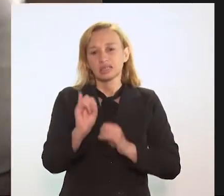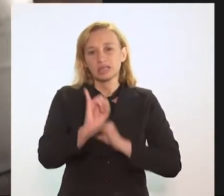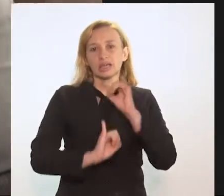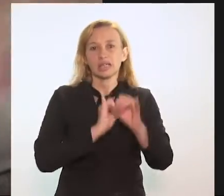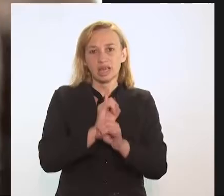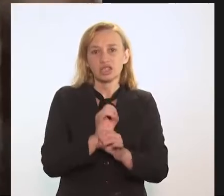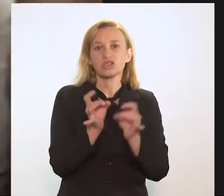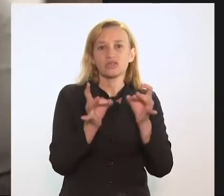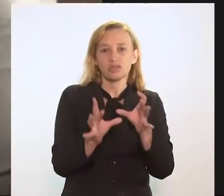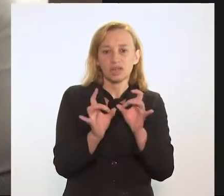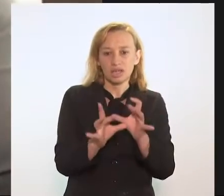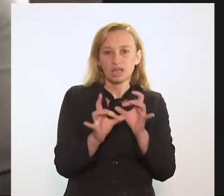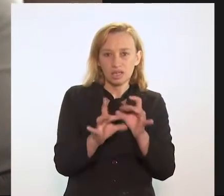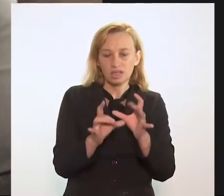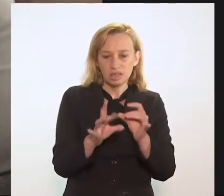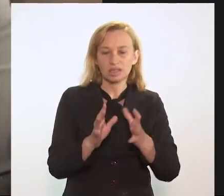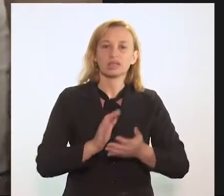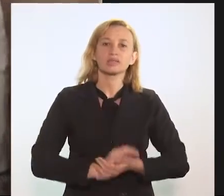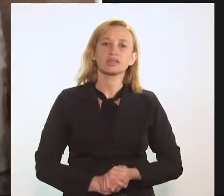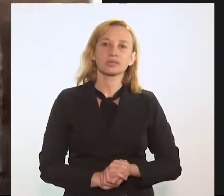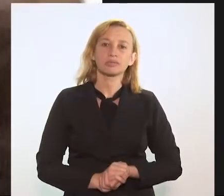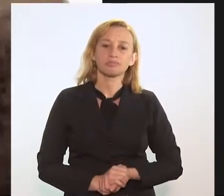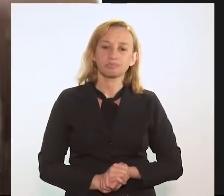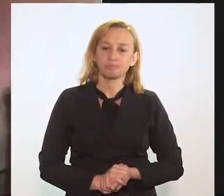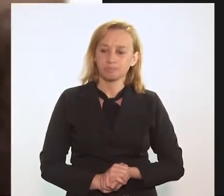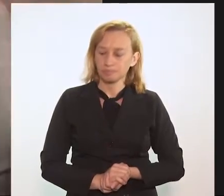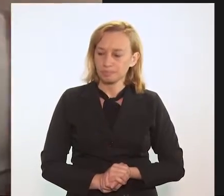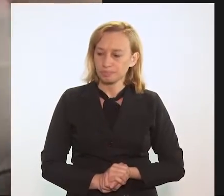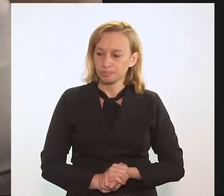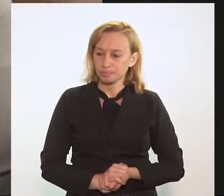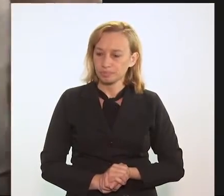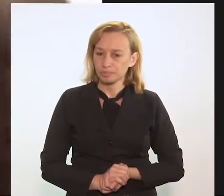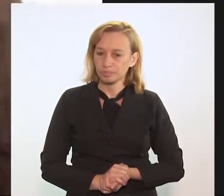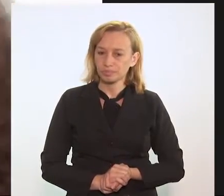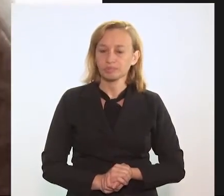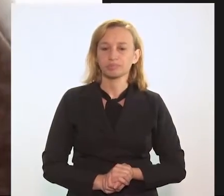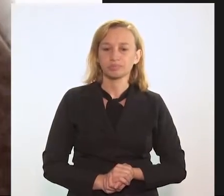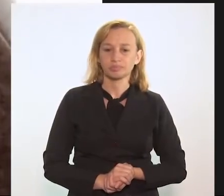à parte da internet, alguma forma de venda por esse meio